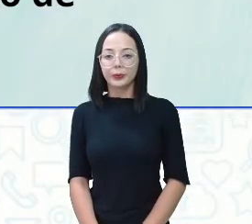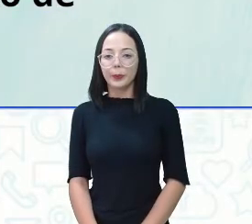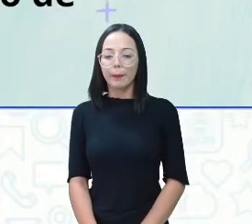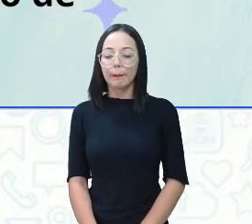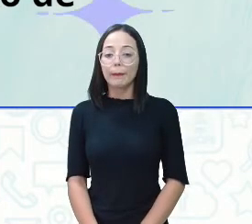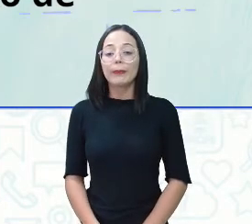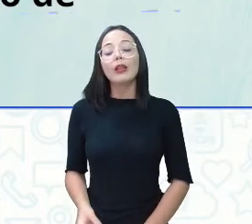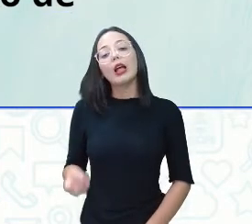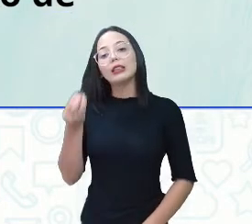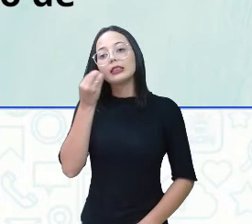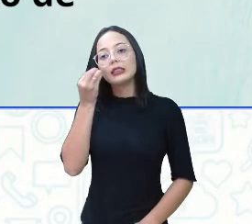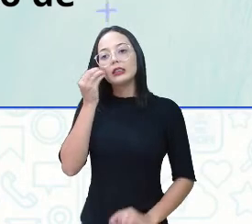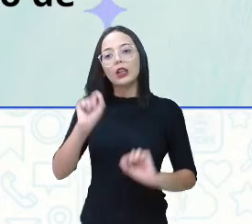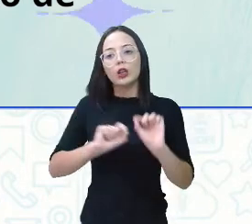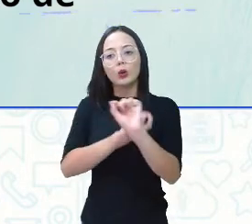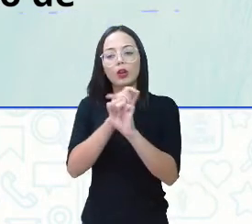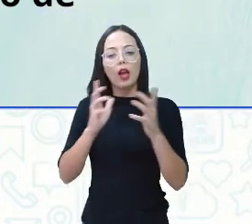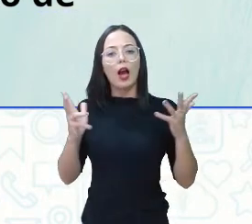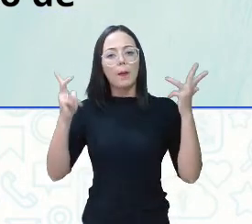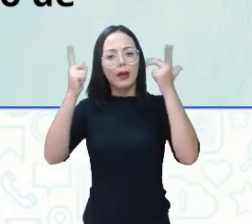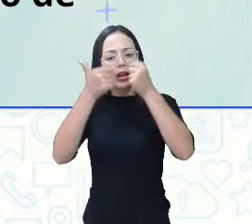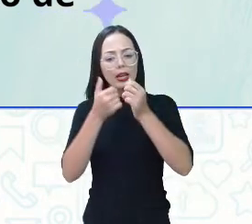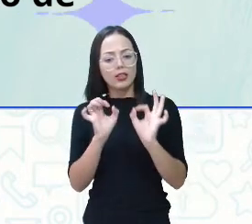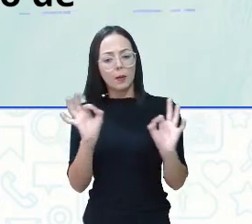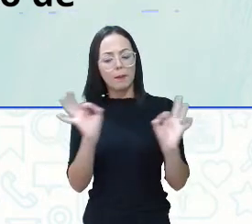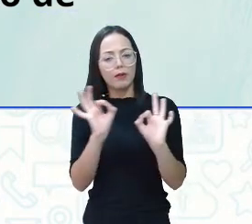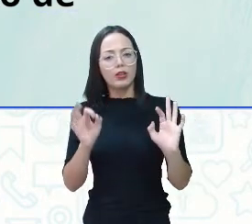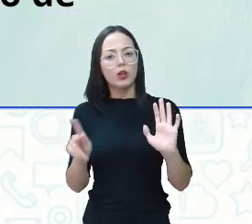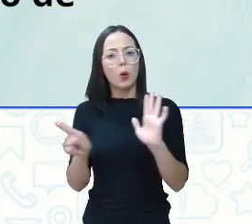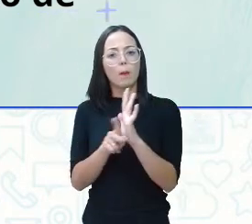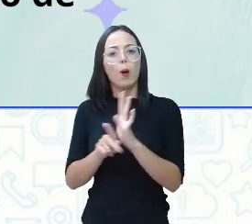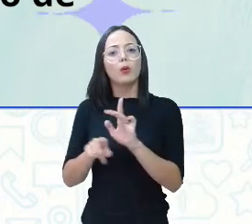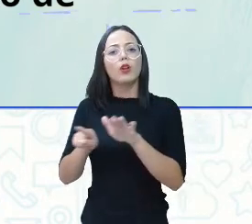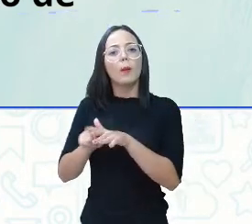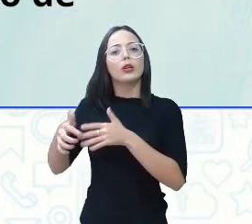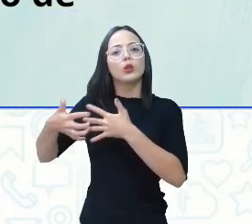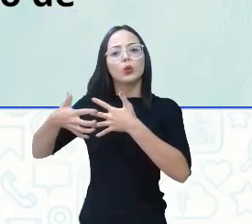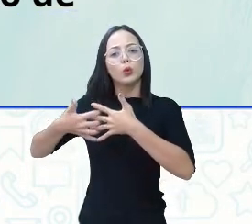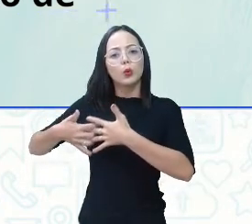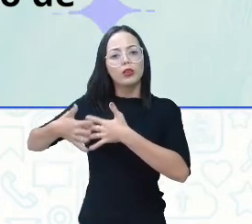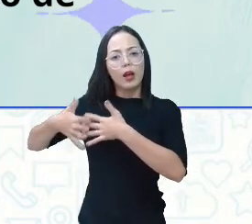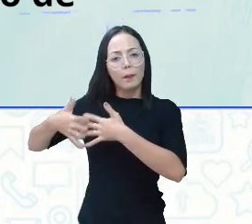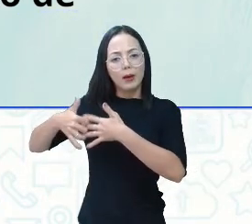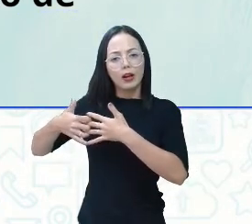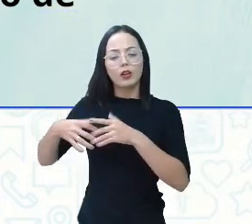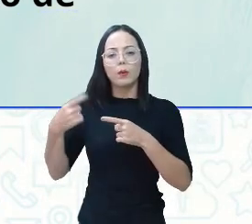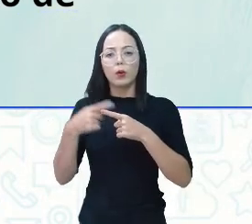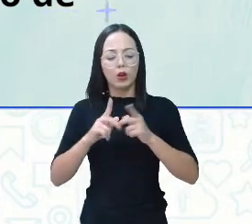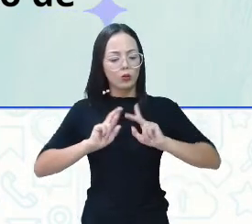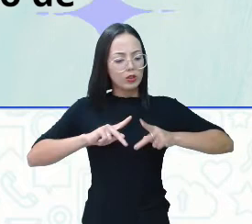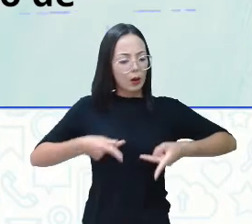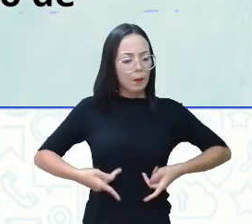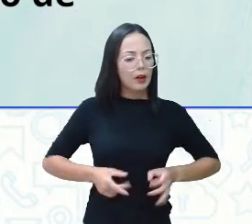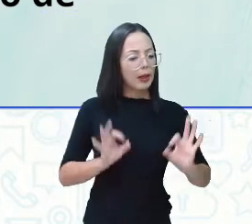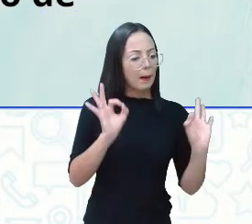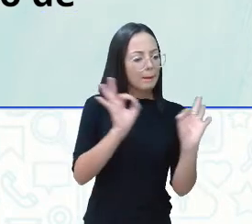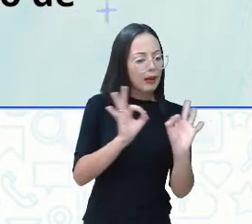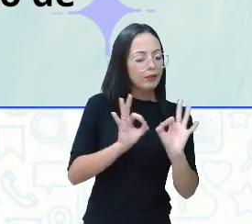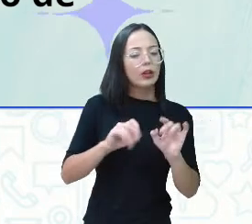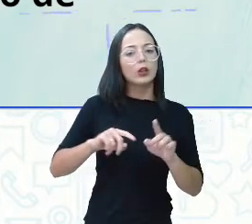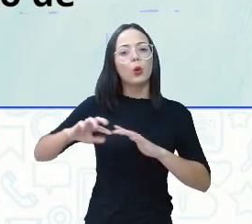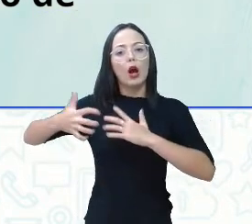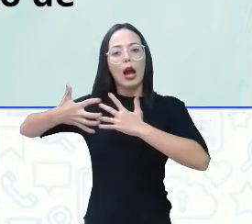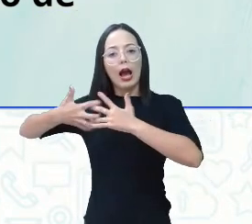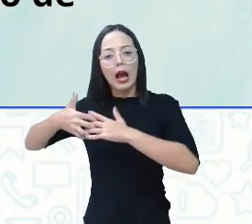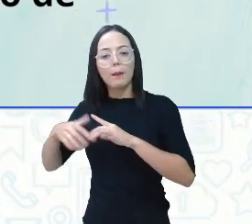Pode-se tentar significar que a beleza e a perfeição das máquinas também. Olha, assim como o homem é perfeito, a máquina é perfeita,